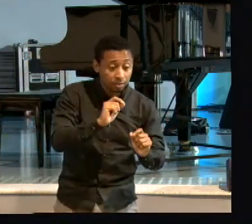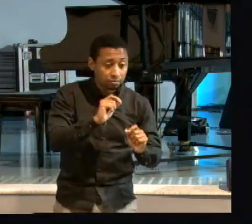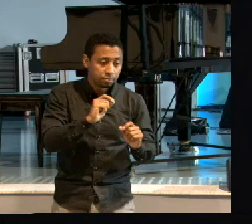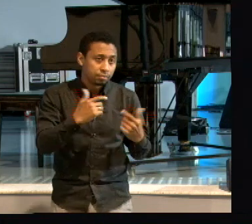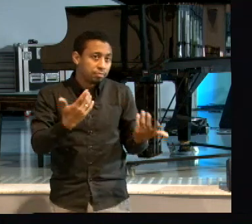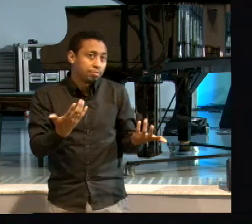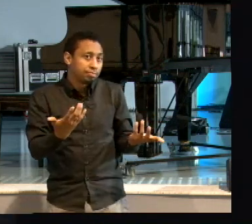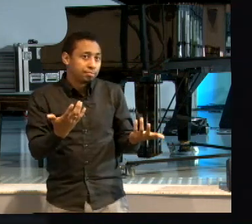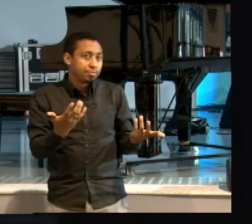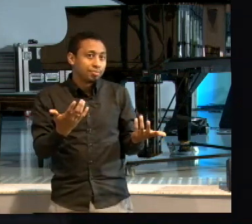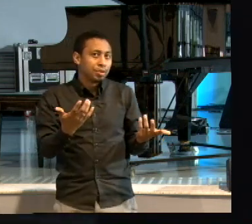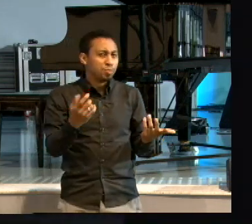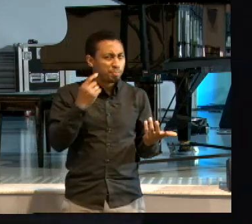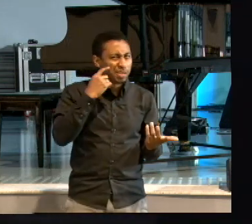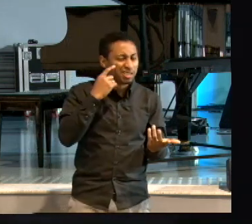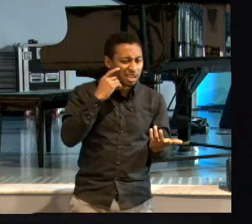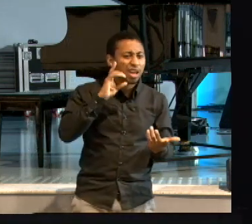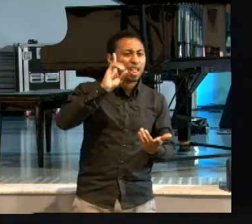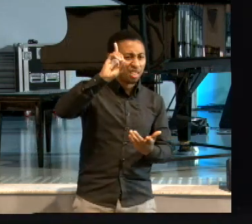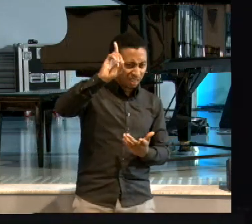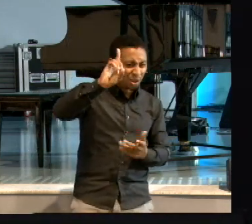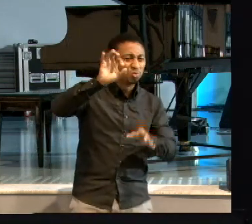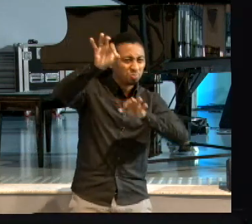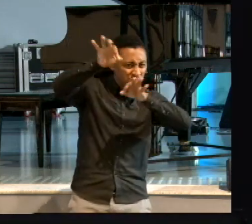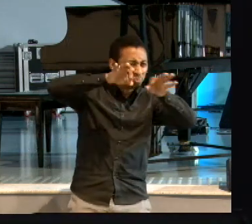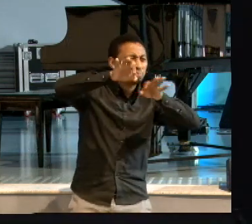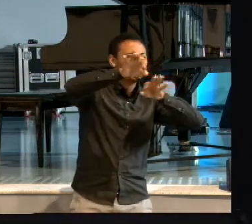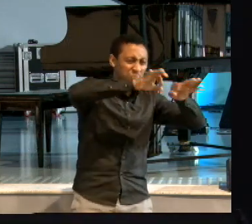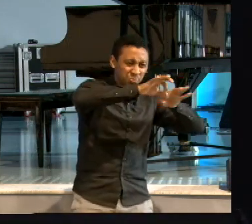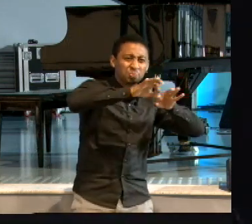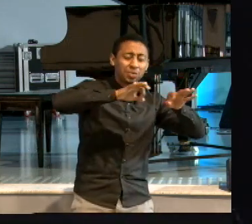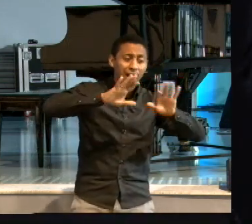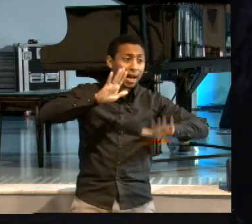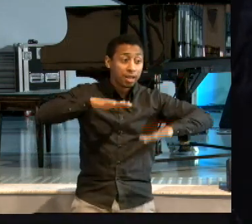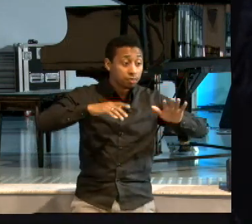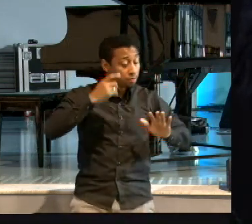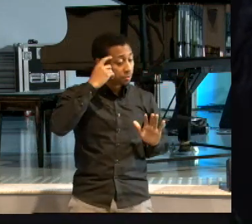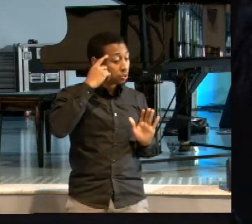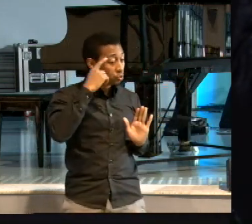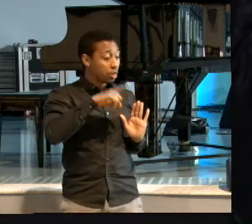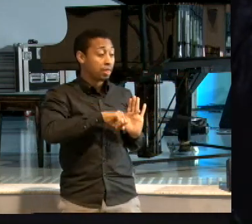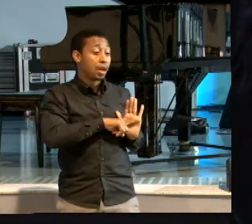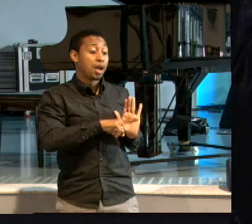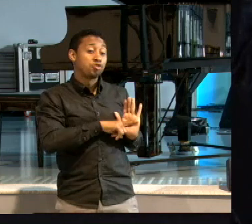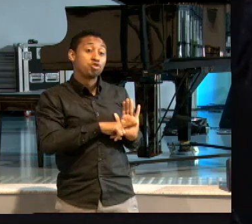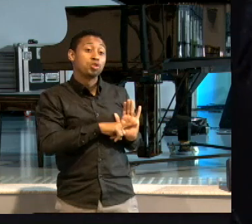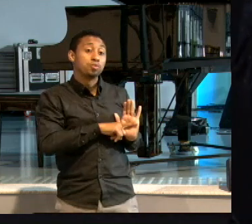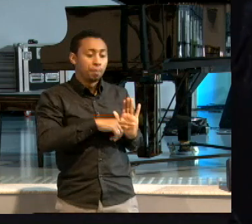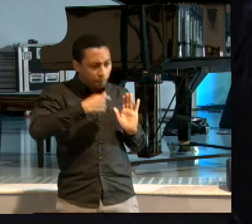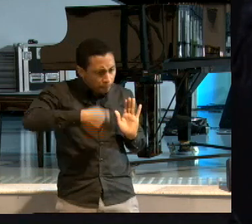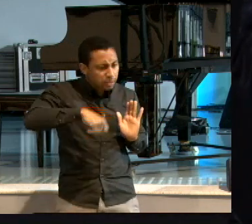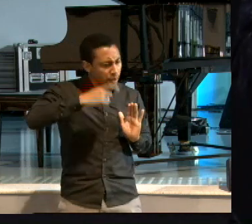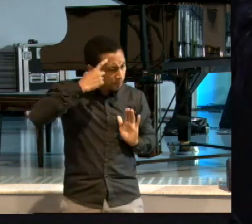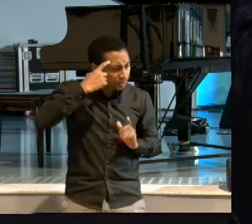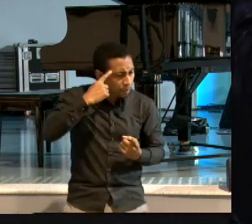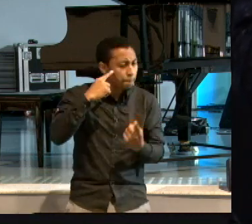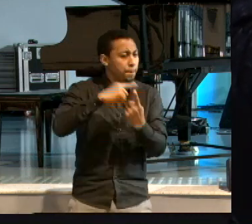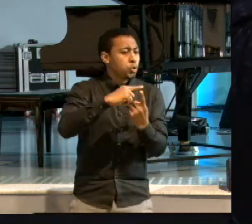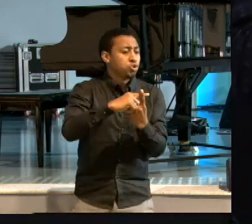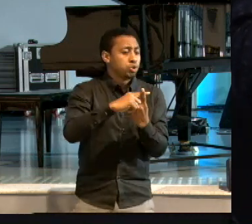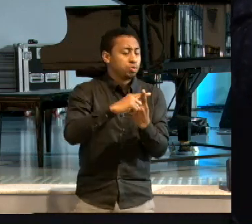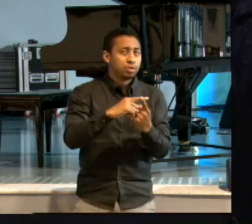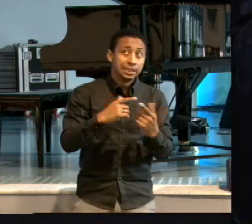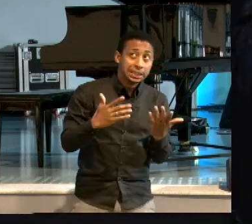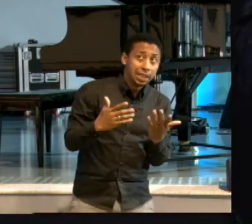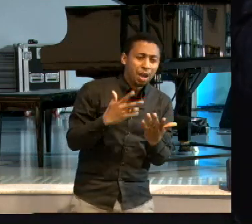estar fazendo algo. Às vezes a gente tem uma inclinação a ser mais negativo do que positivo. E a primeira coisa que eu pensei foi, a gente